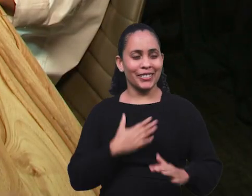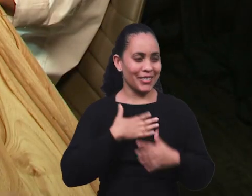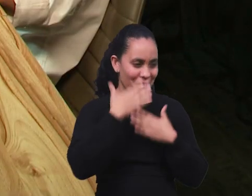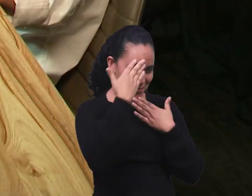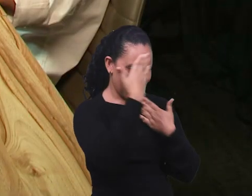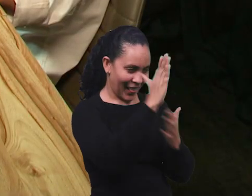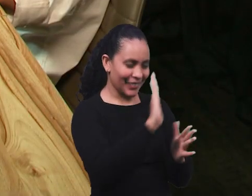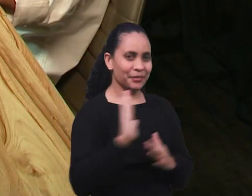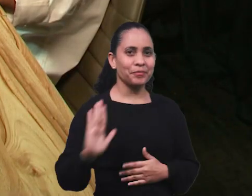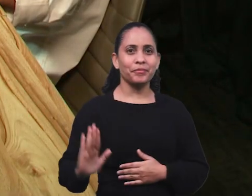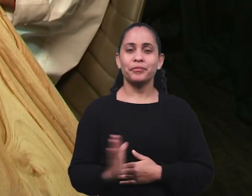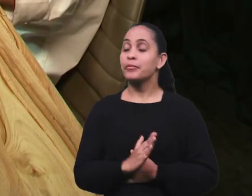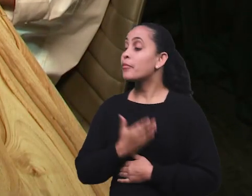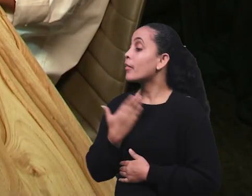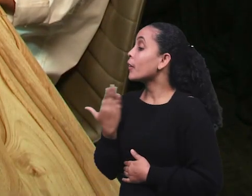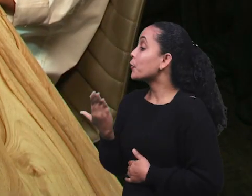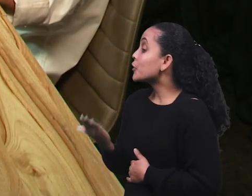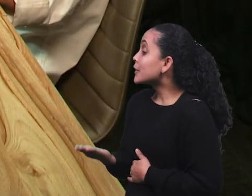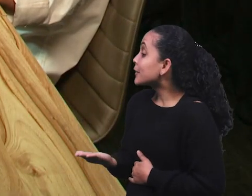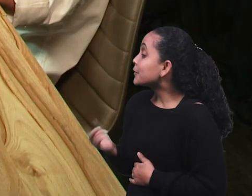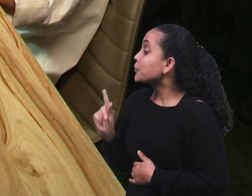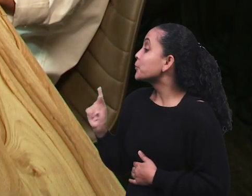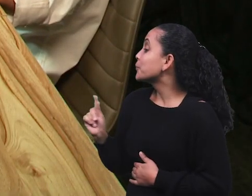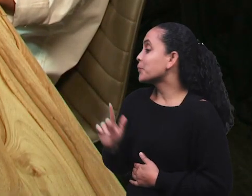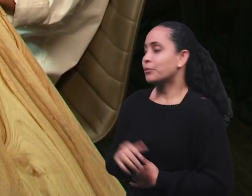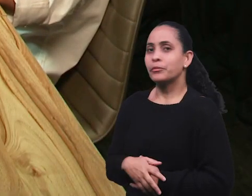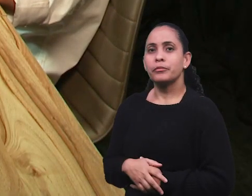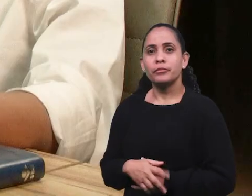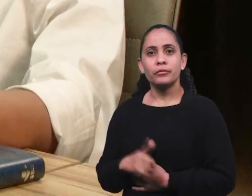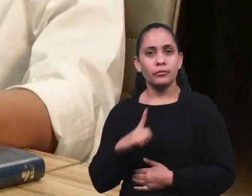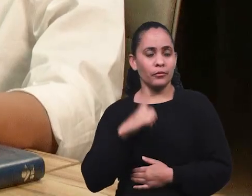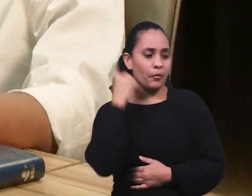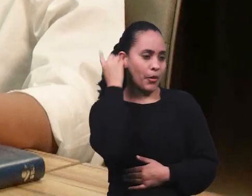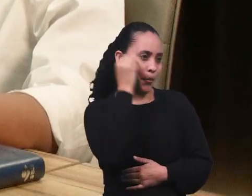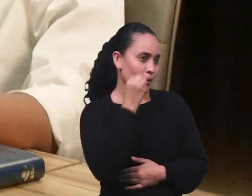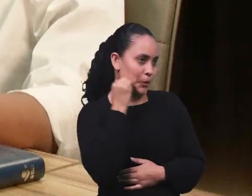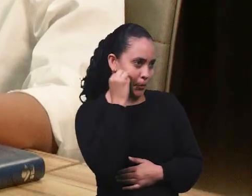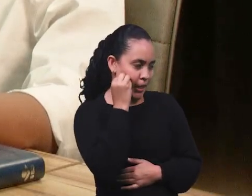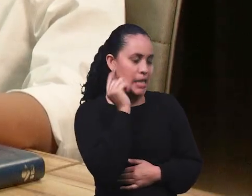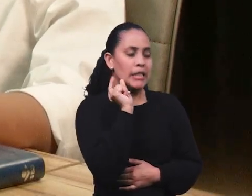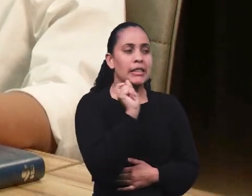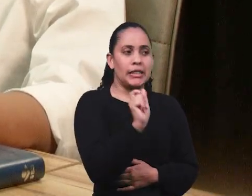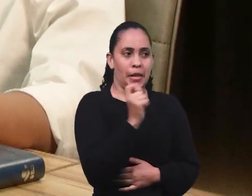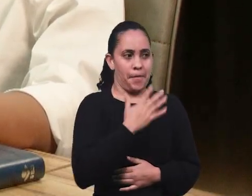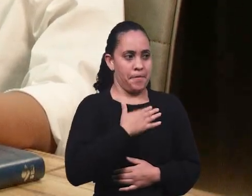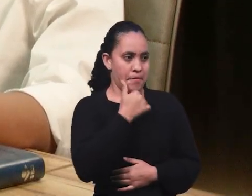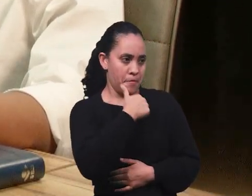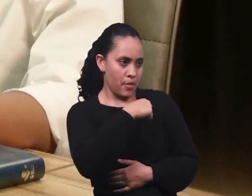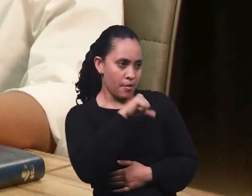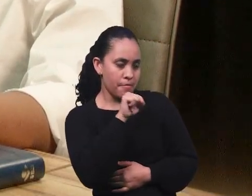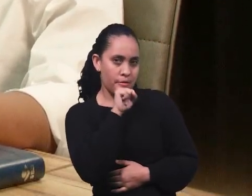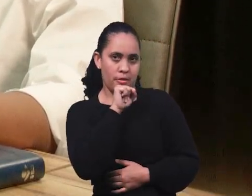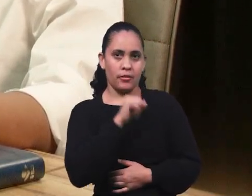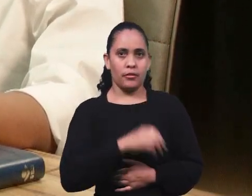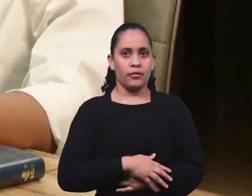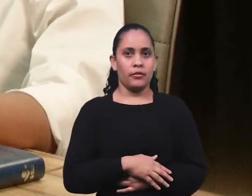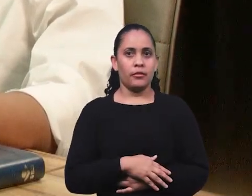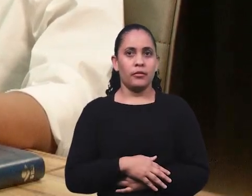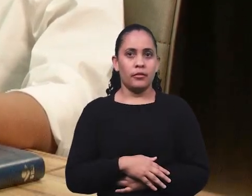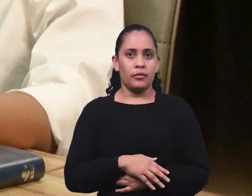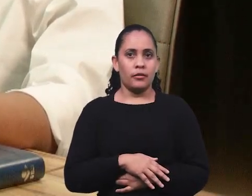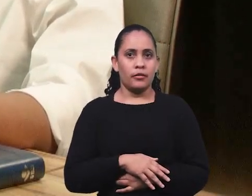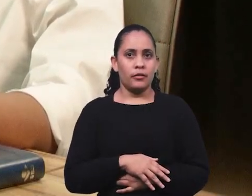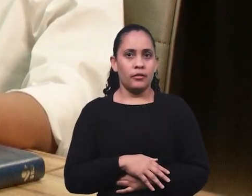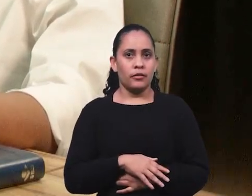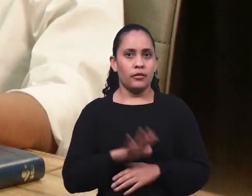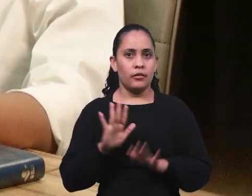obrigada. E você, Josué? Tem uma experiência que tava minha mãe, ela tinha